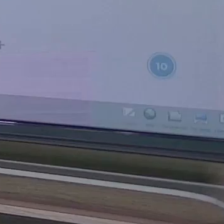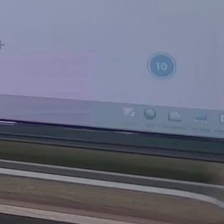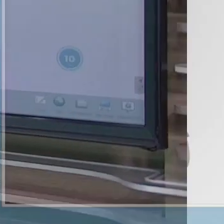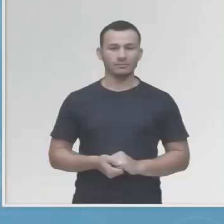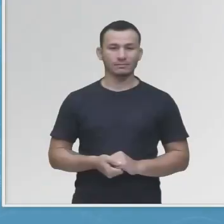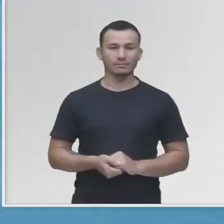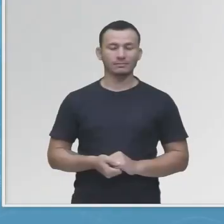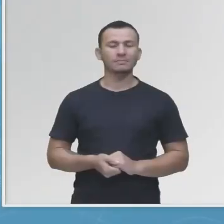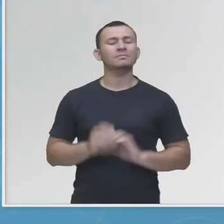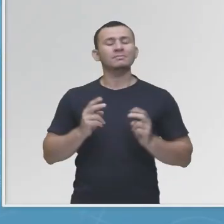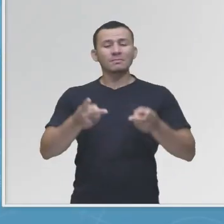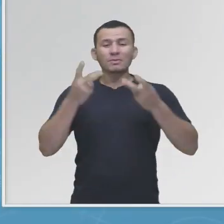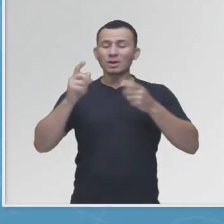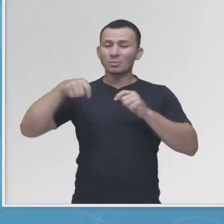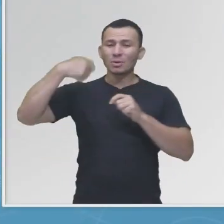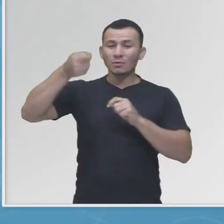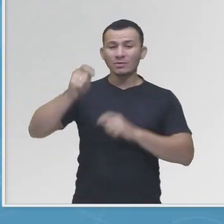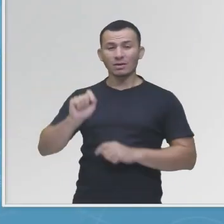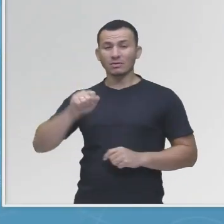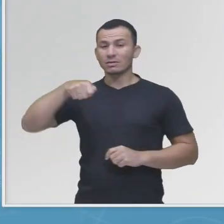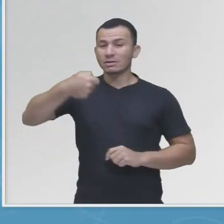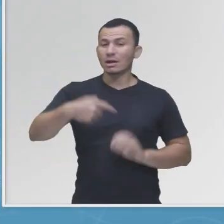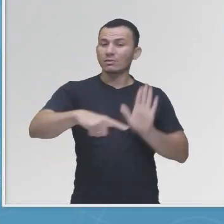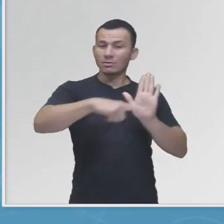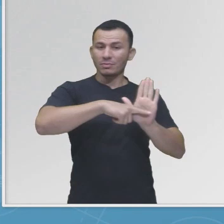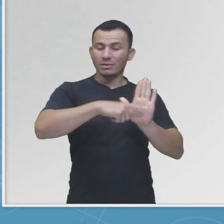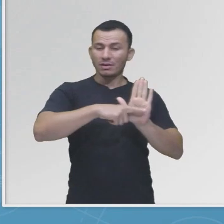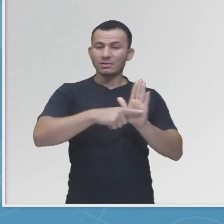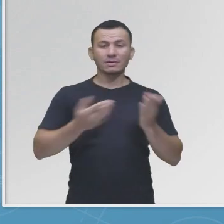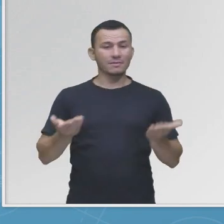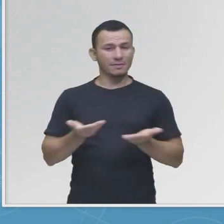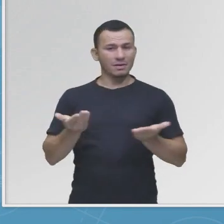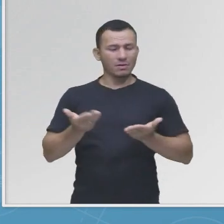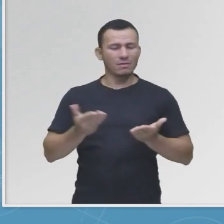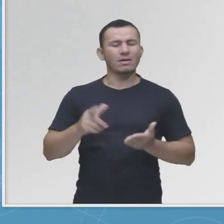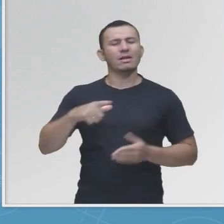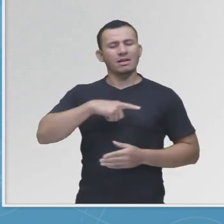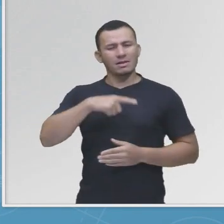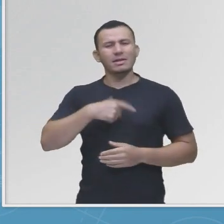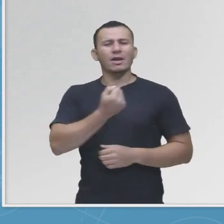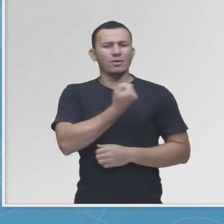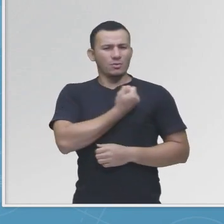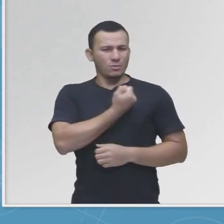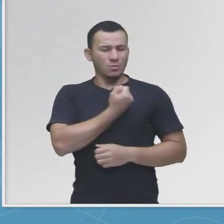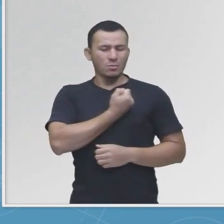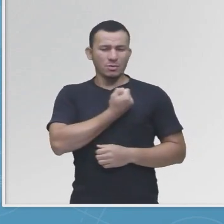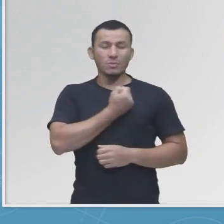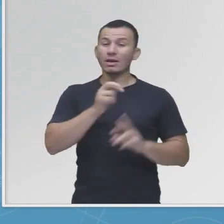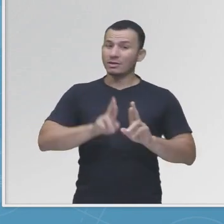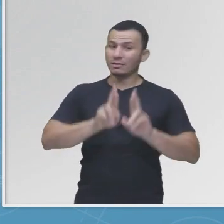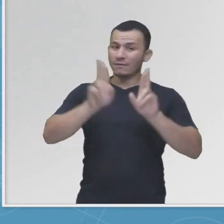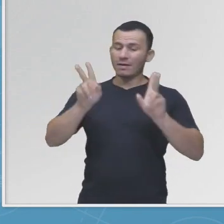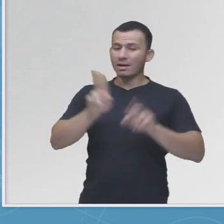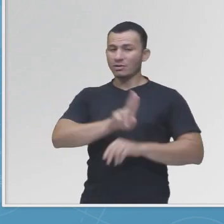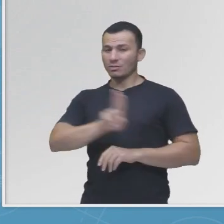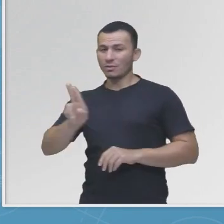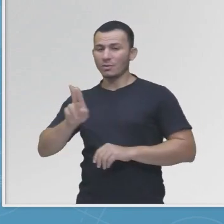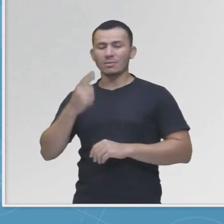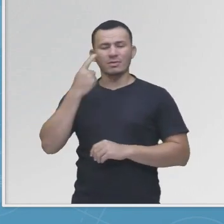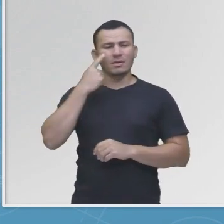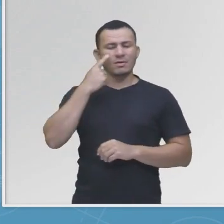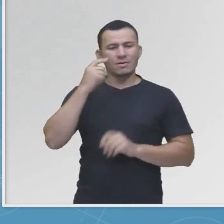Então nós temos aqui na nossa operação de subtração já são elementos, né, que recebem nomes diferentes. Me acompanhe lá na